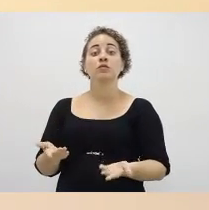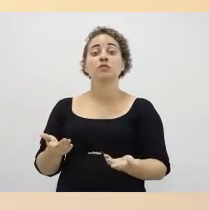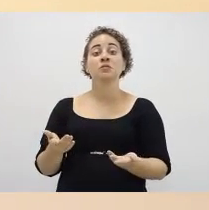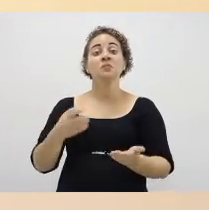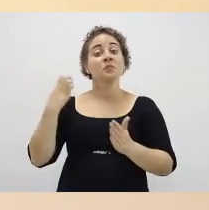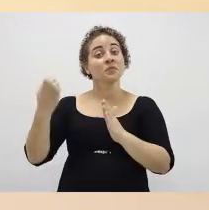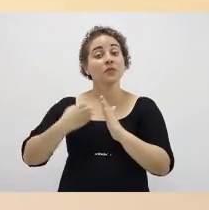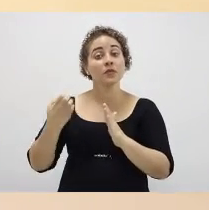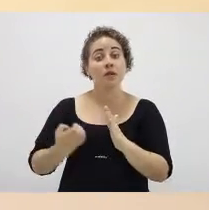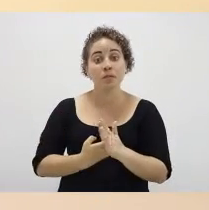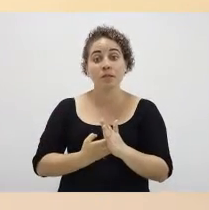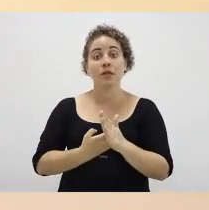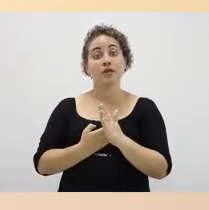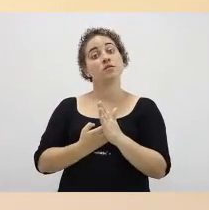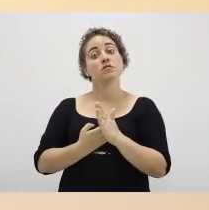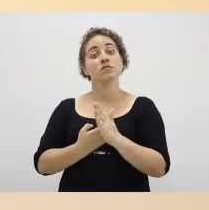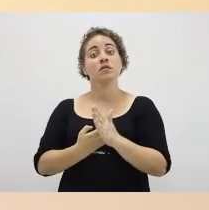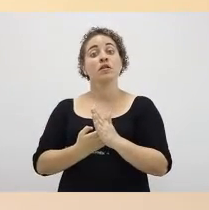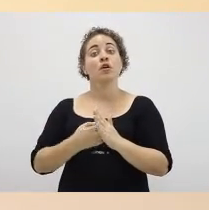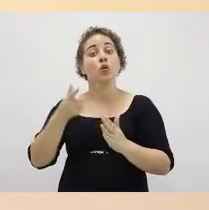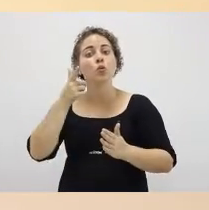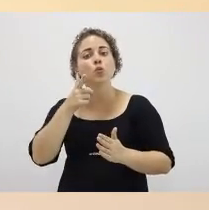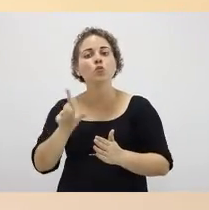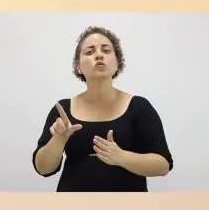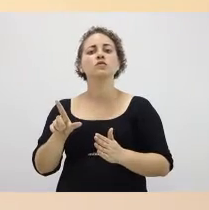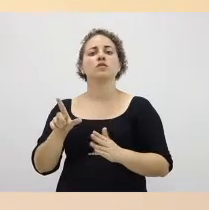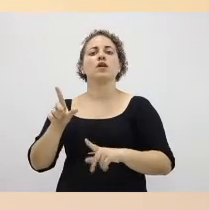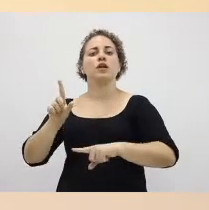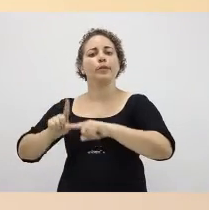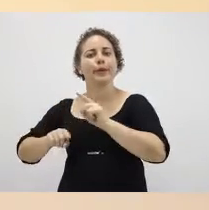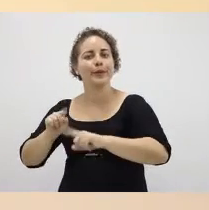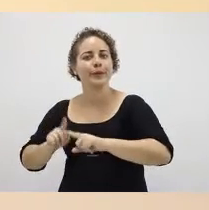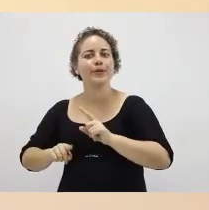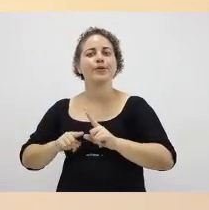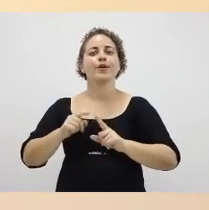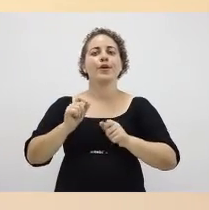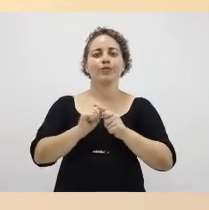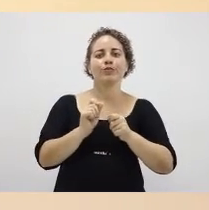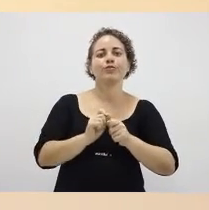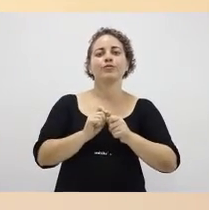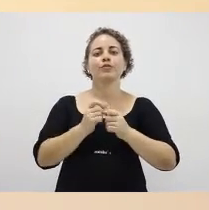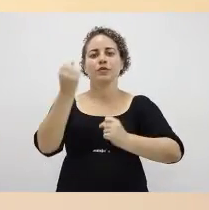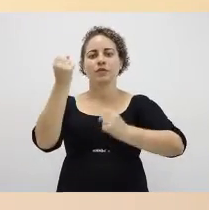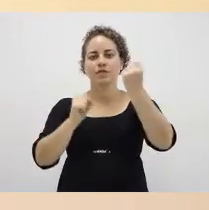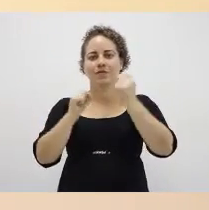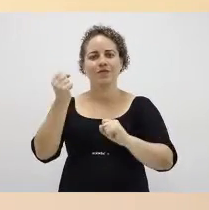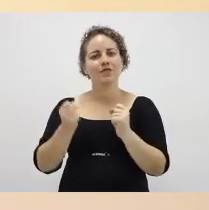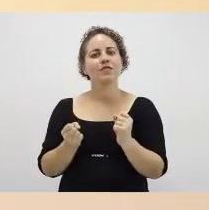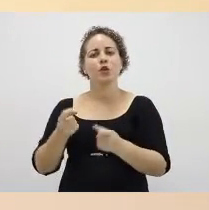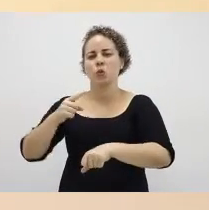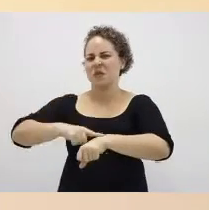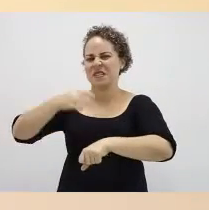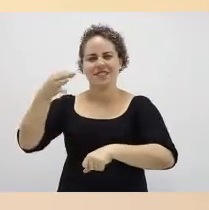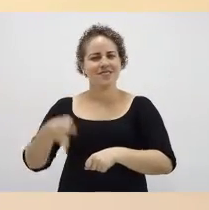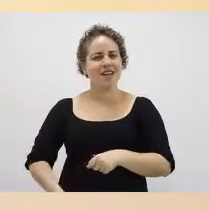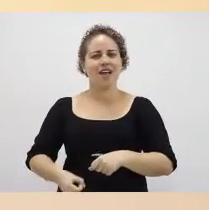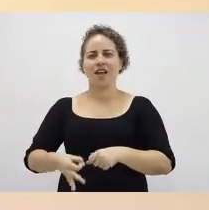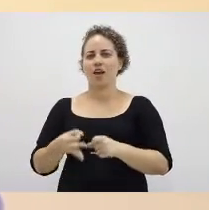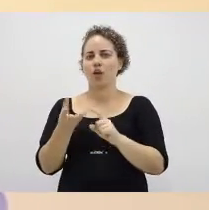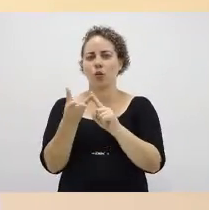empresa ela possa entregar um produto no tempo correto, na quantidade correta,